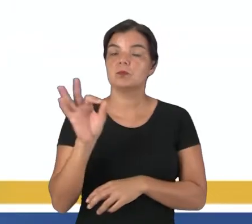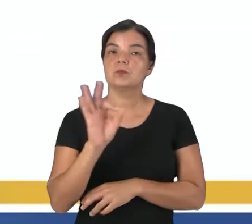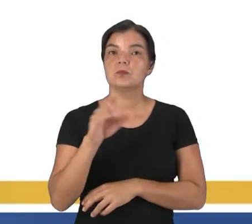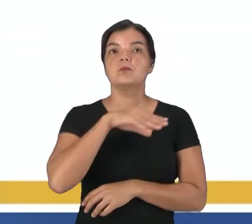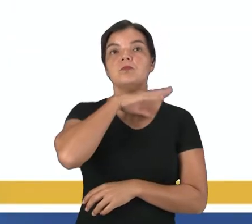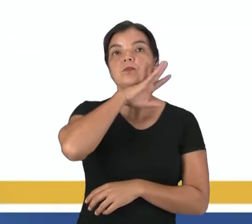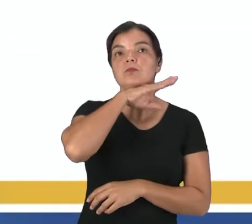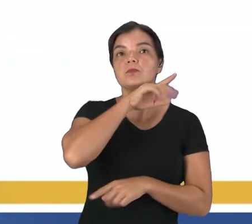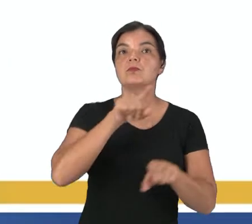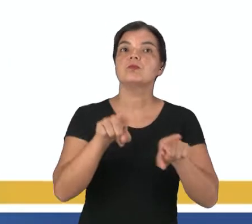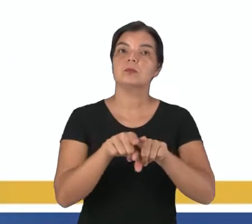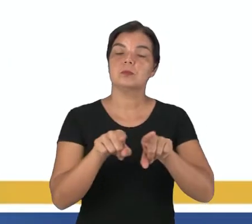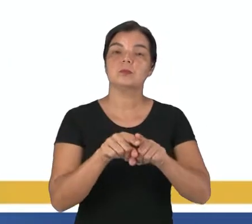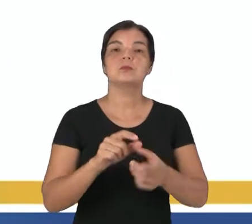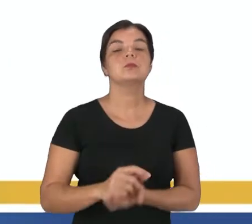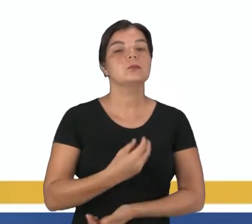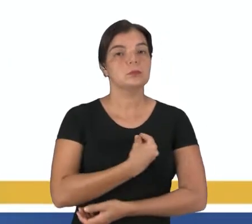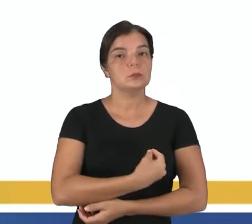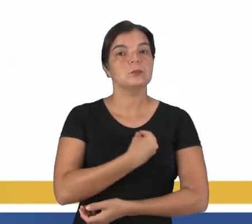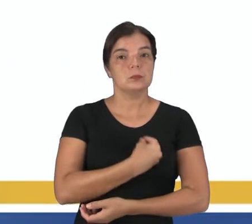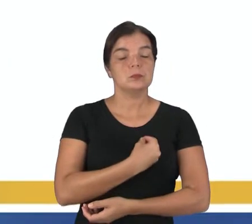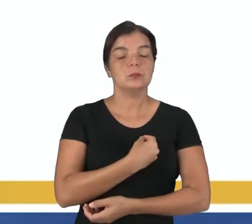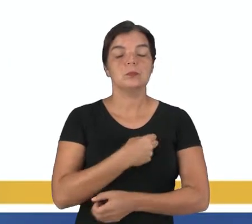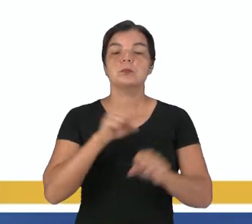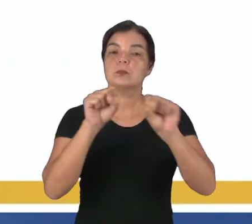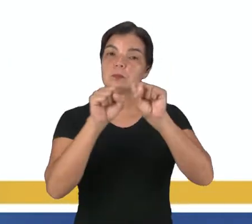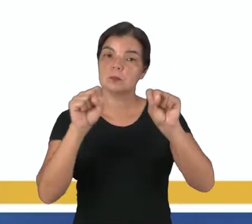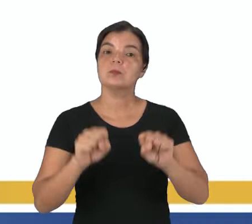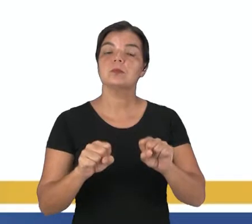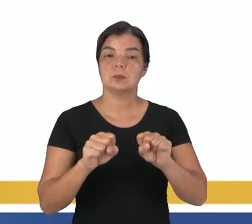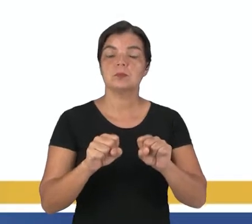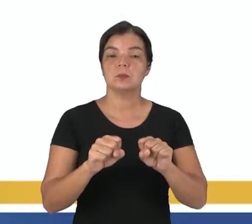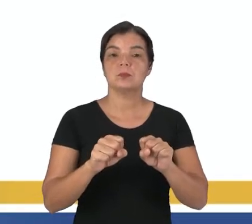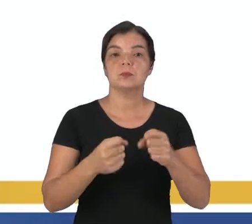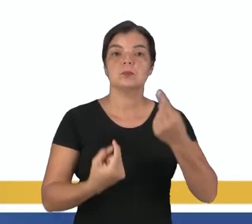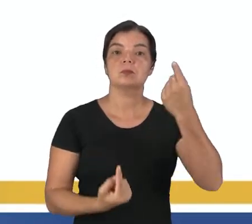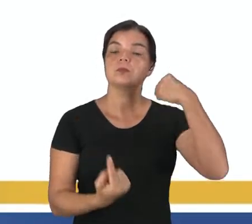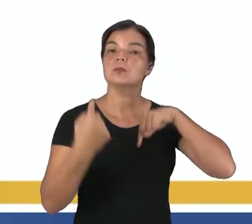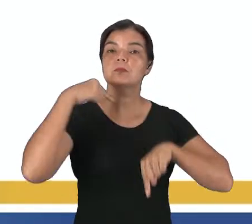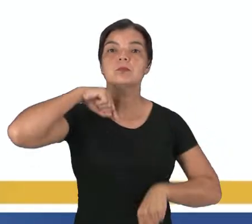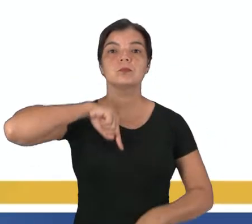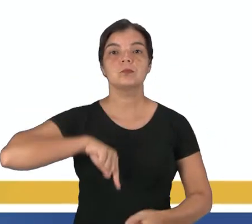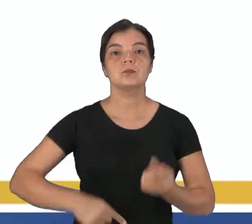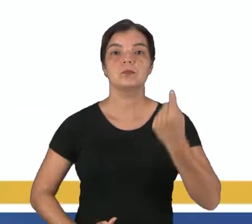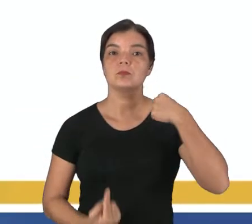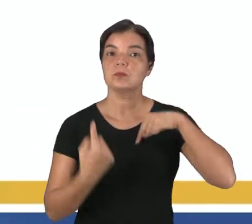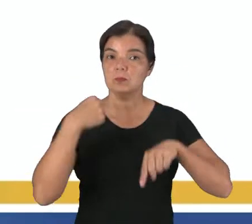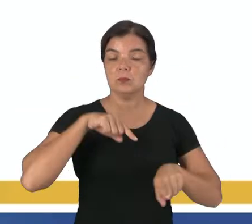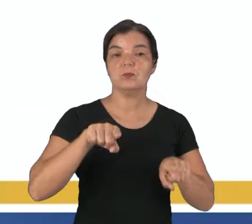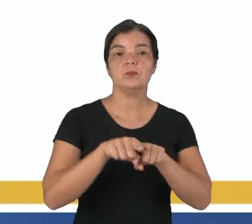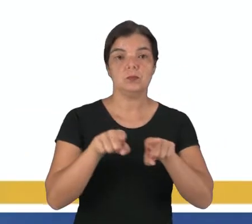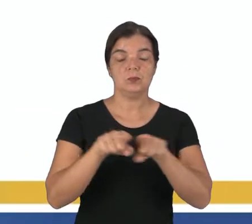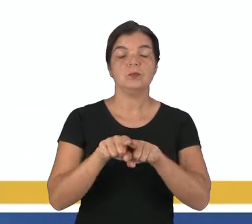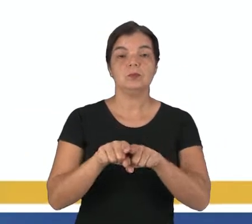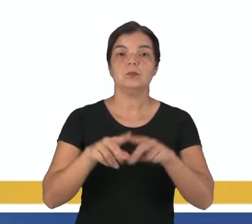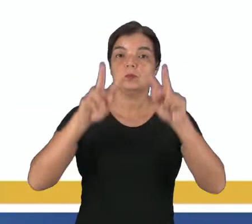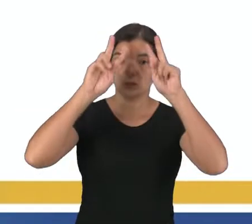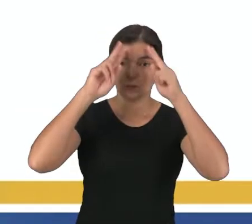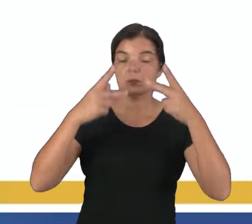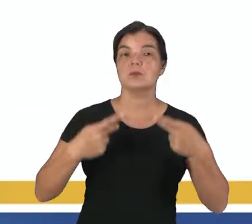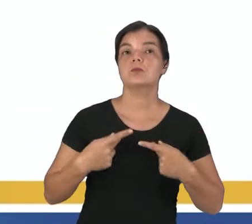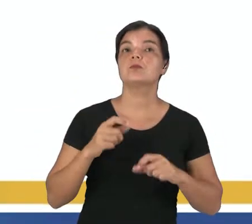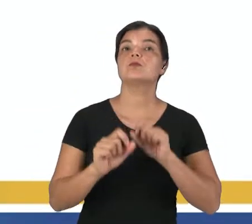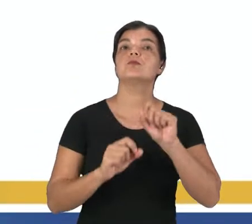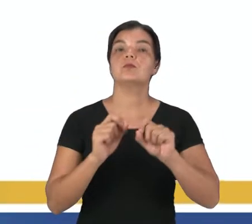que possuem sangue, possuem sistema circulatório, o sistema circulatório de humanos em si, ele